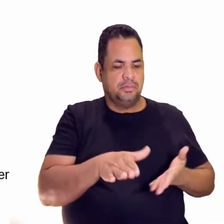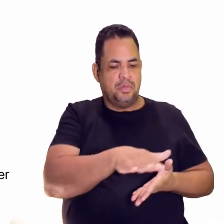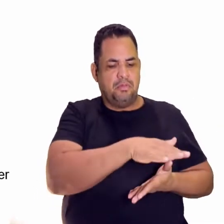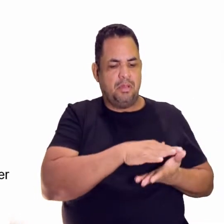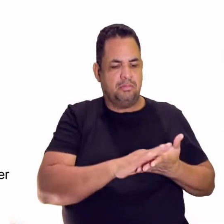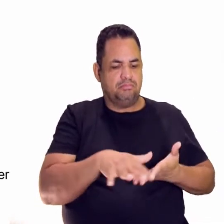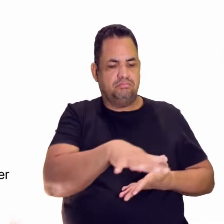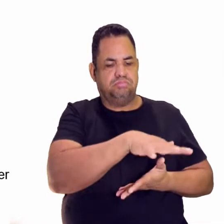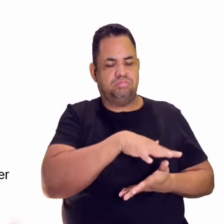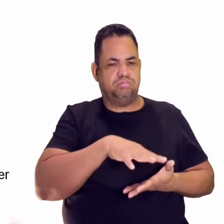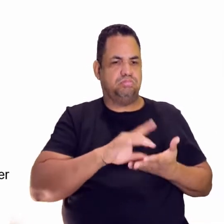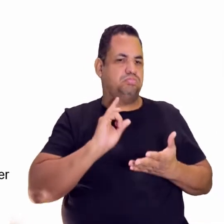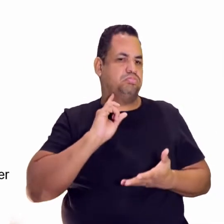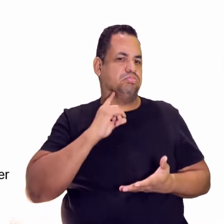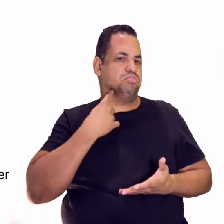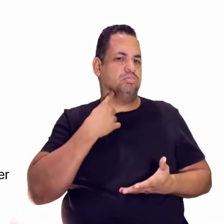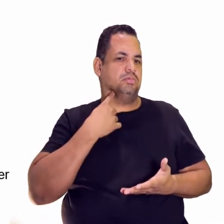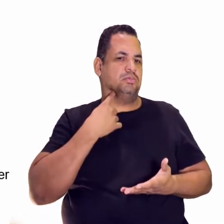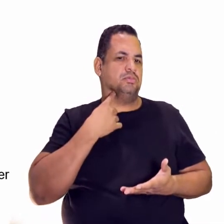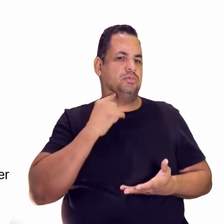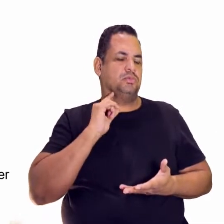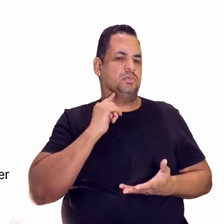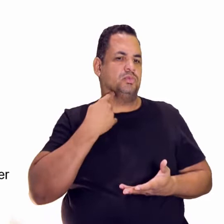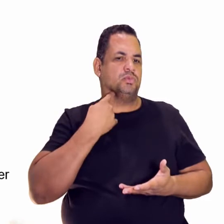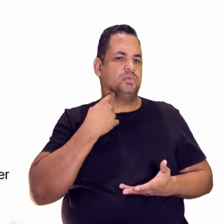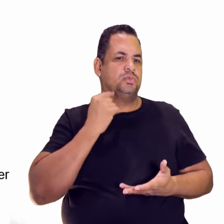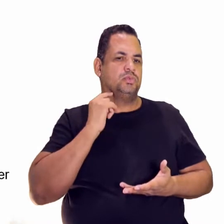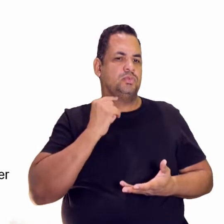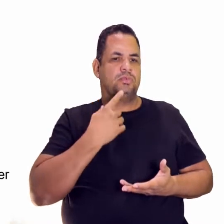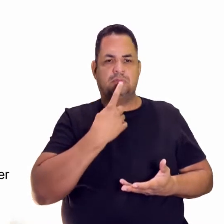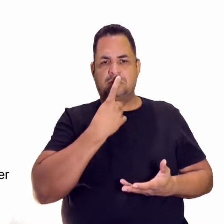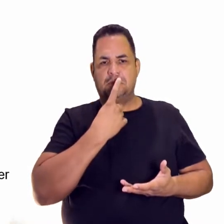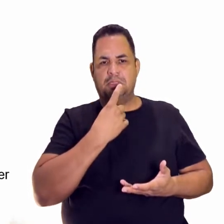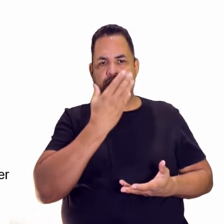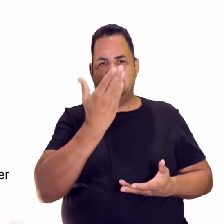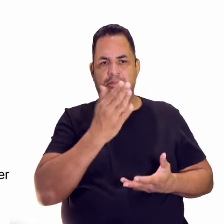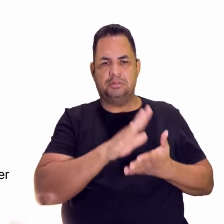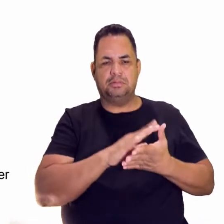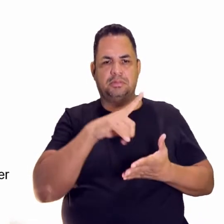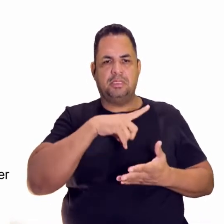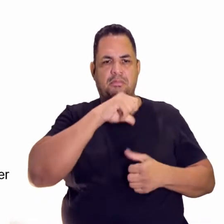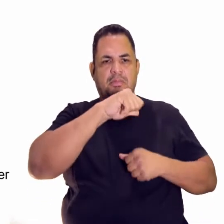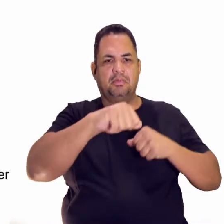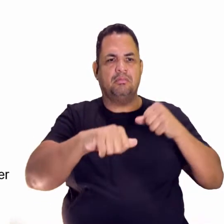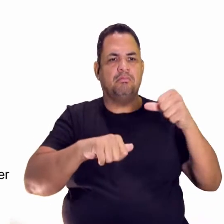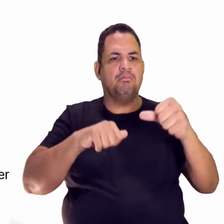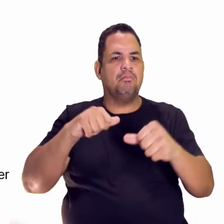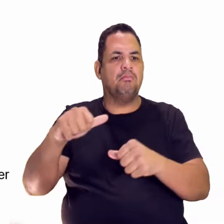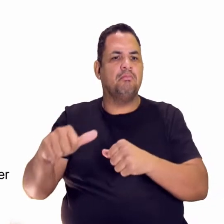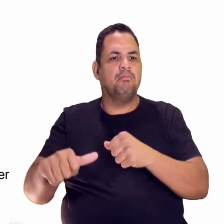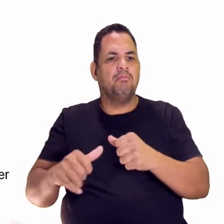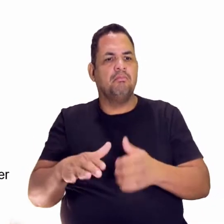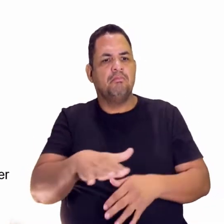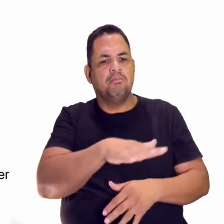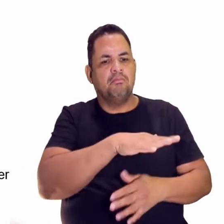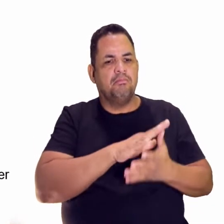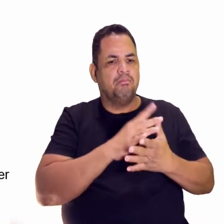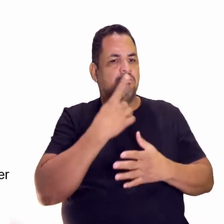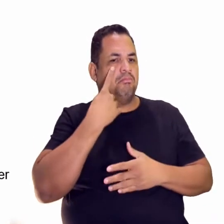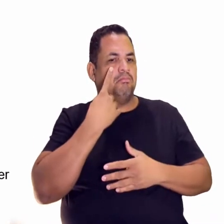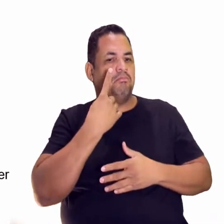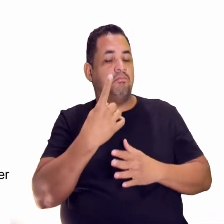lixo, torna-se uma intervenção, uma modificação na